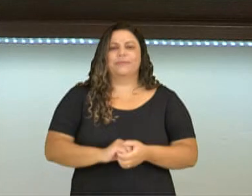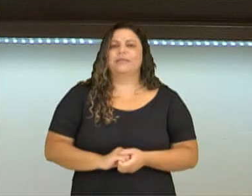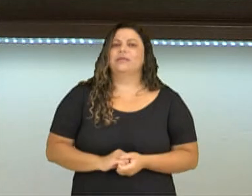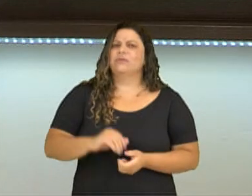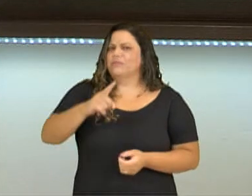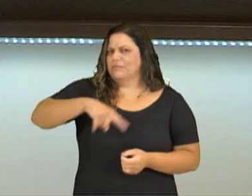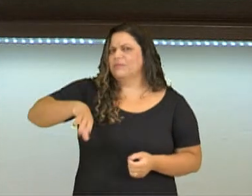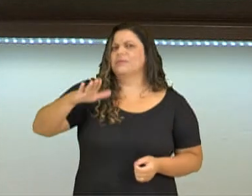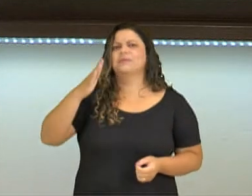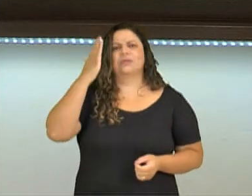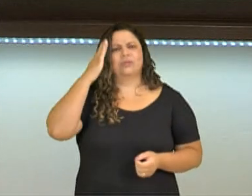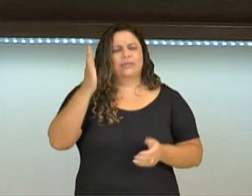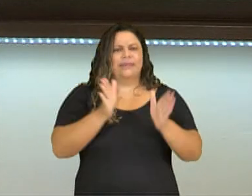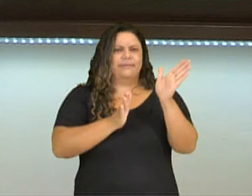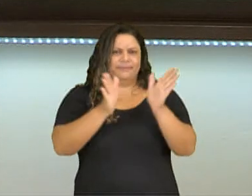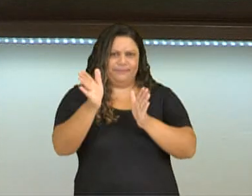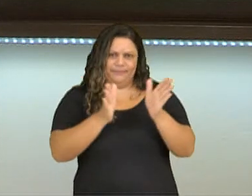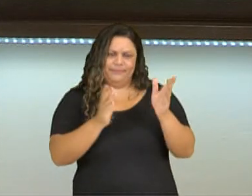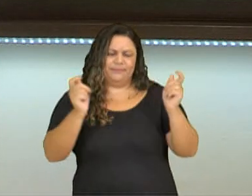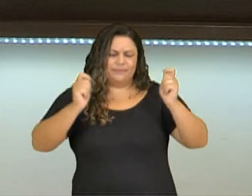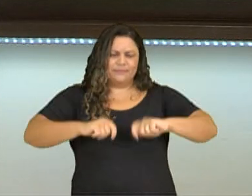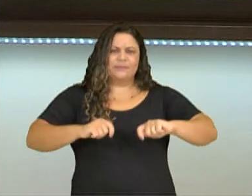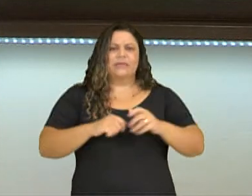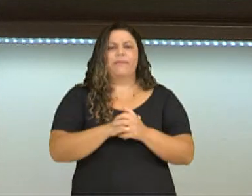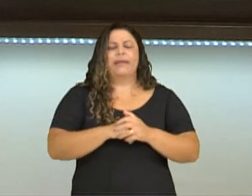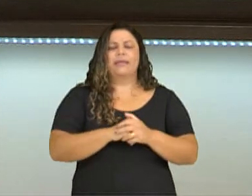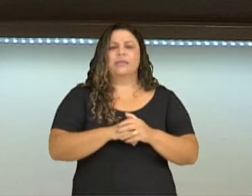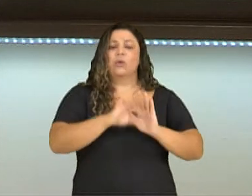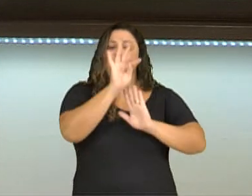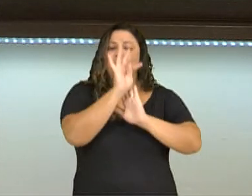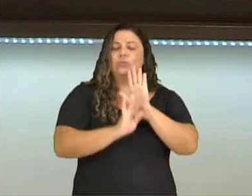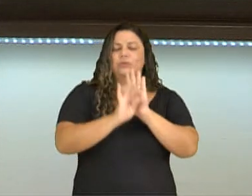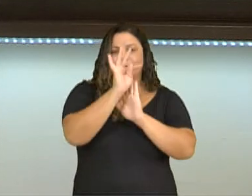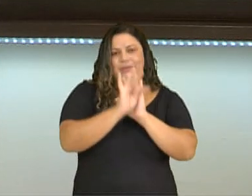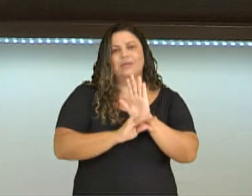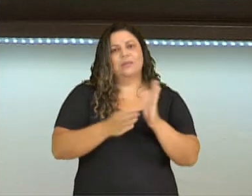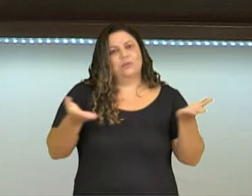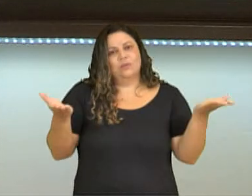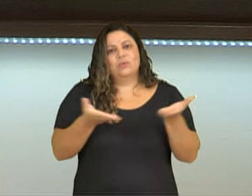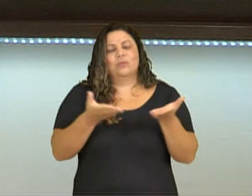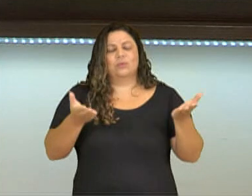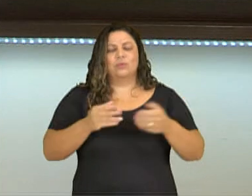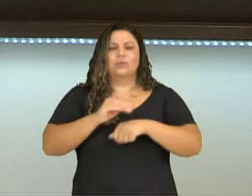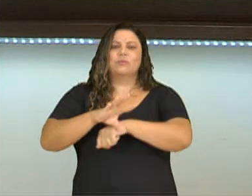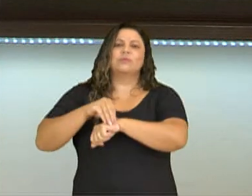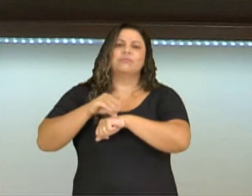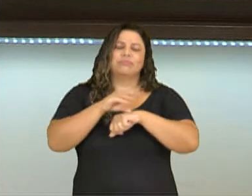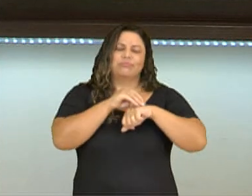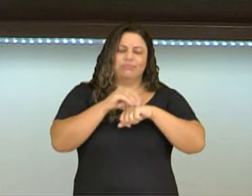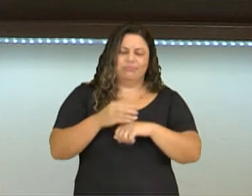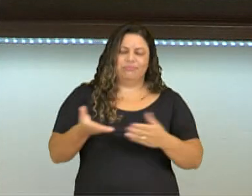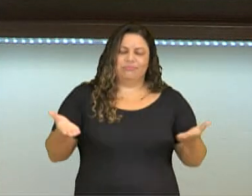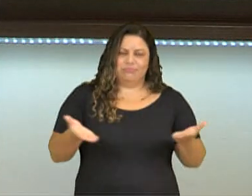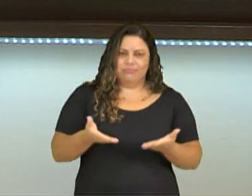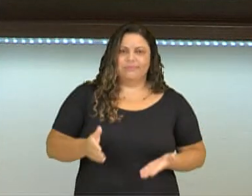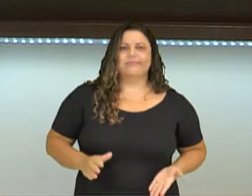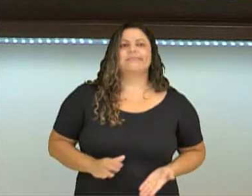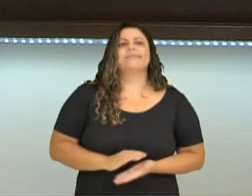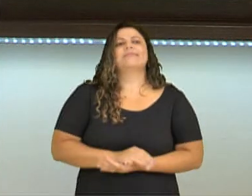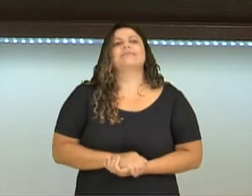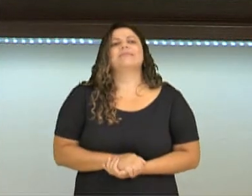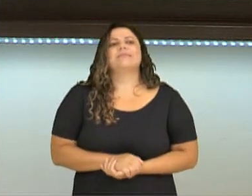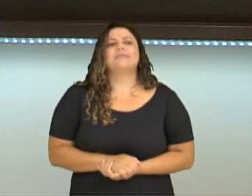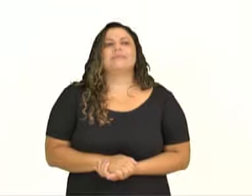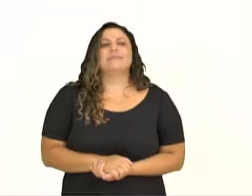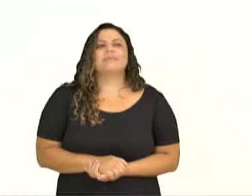já devem ter acesso a alguns textos normativos. Hoje a gente vai conhecer um pouquinho mais de alguns deles. Vamos ver o que tem para